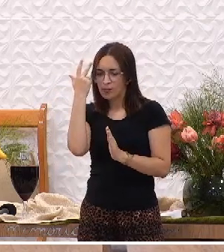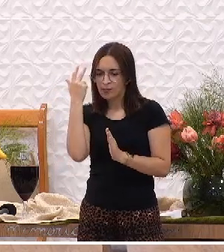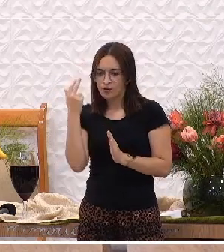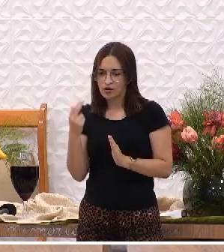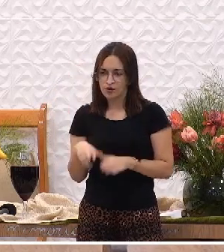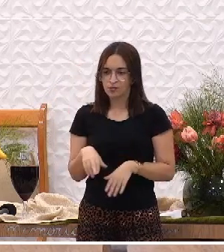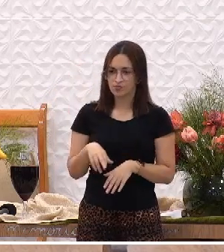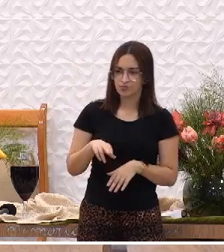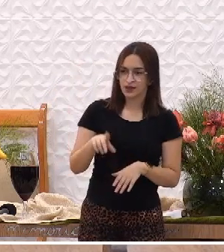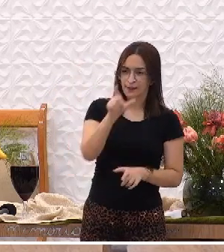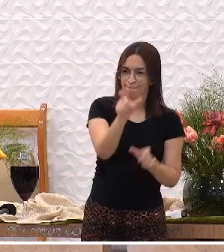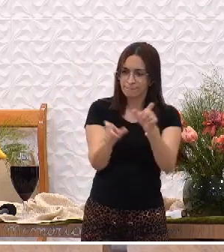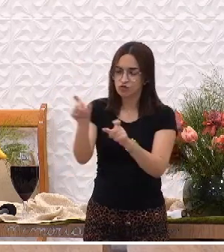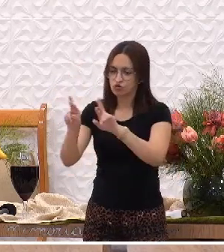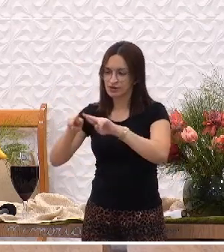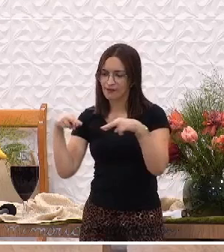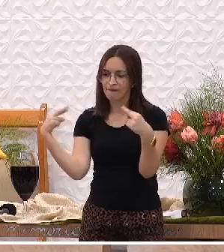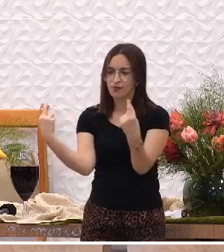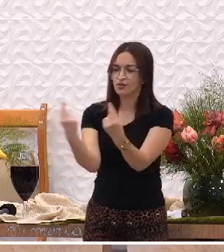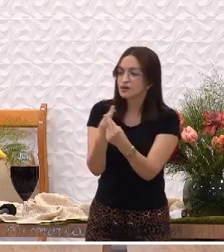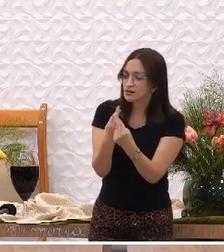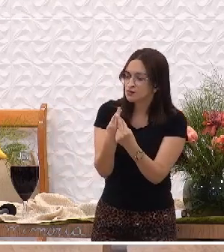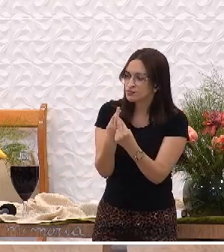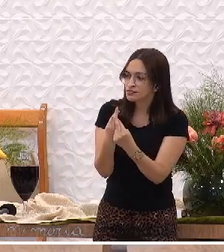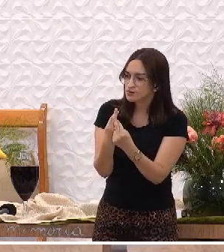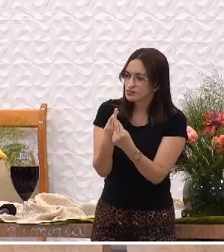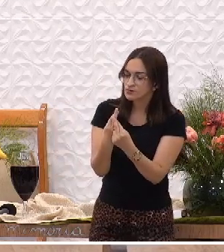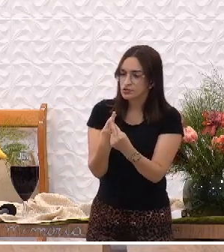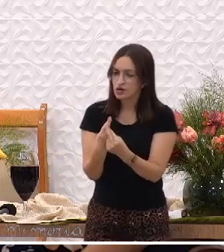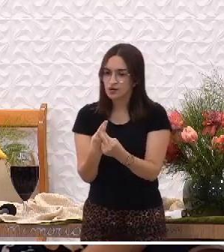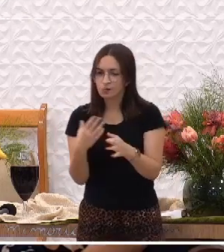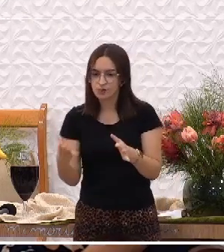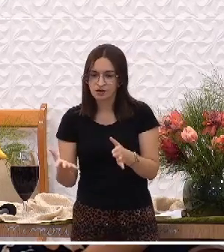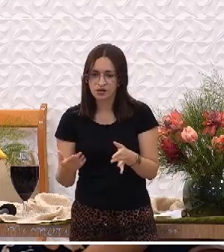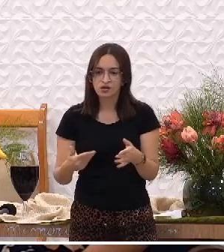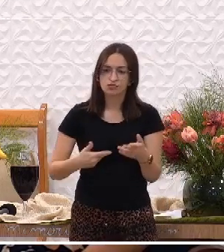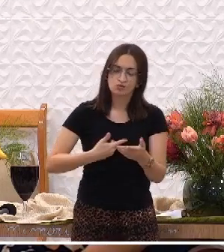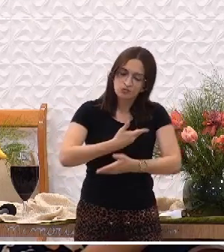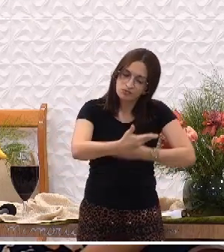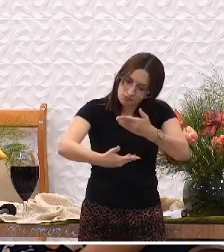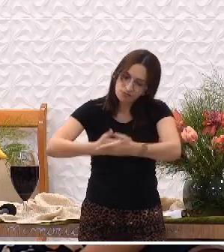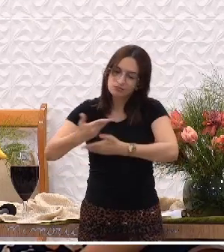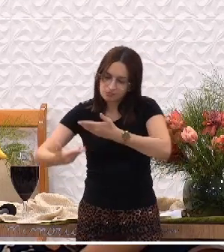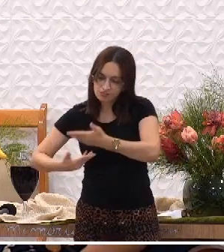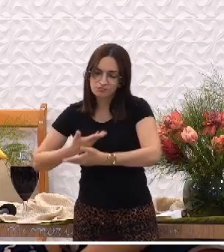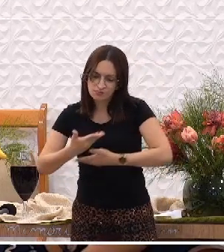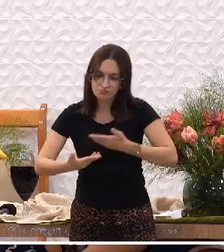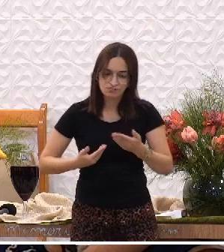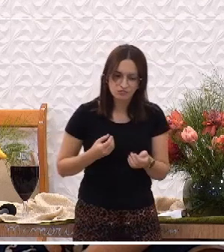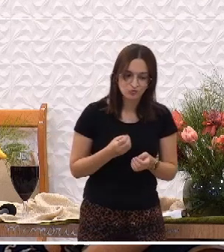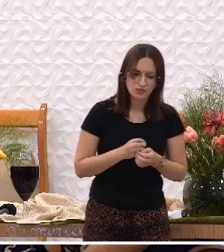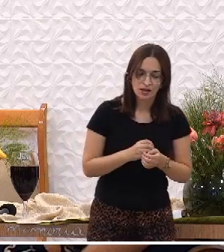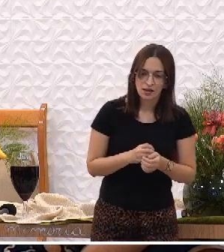nos primeiros séculos eles resolviam muitas controvérsias dessa forma. Você tinha os líderes, representantes das igrejas, se juntando